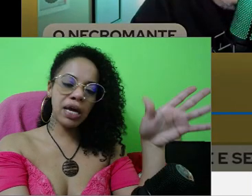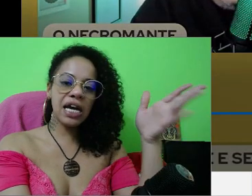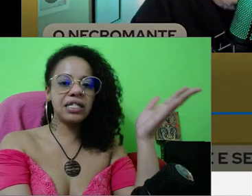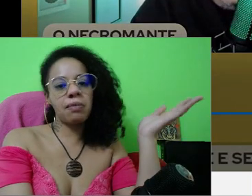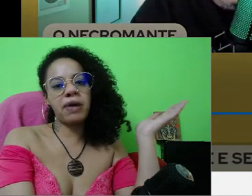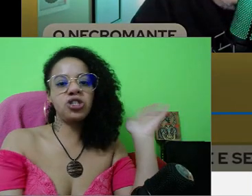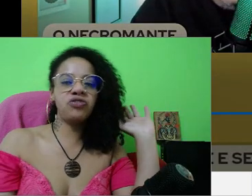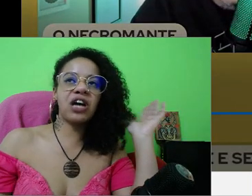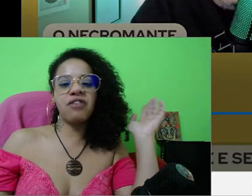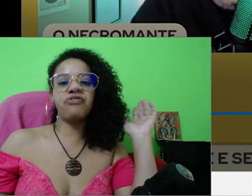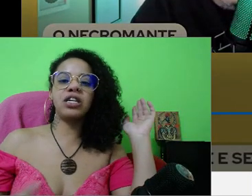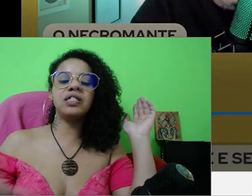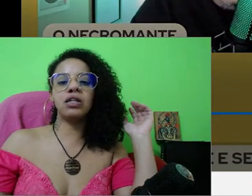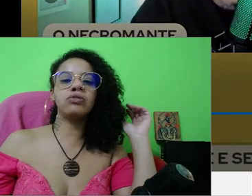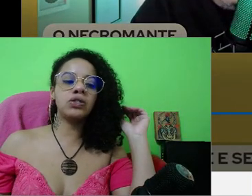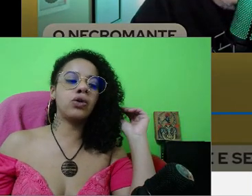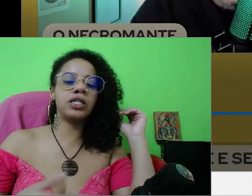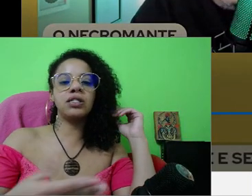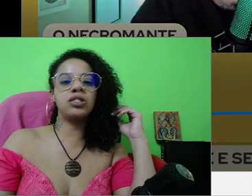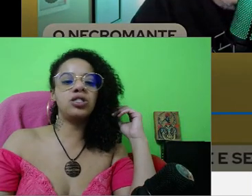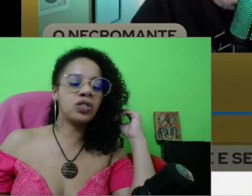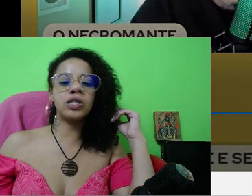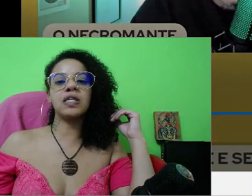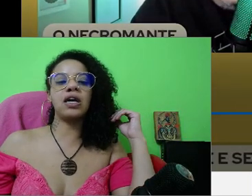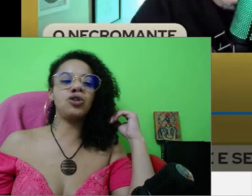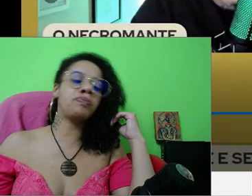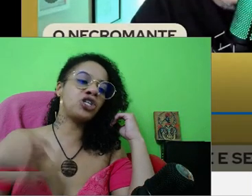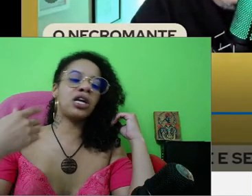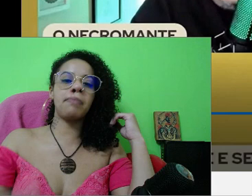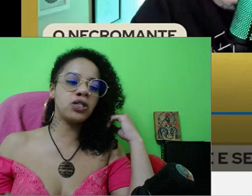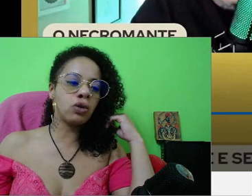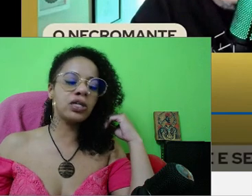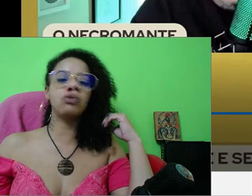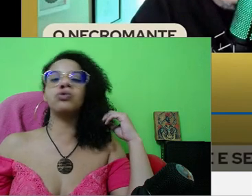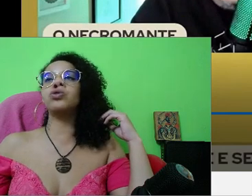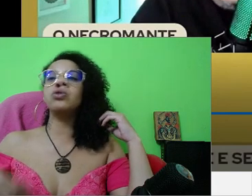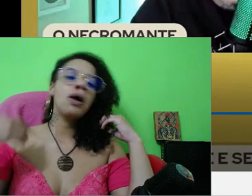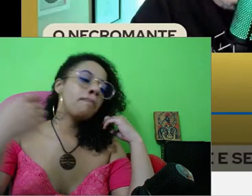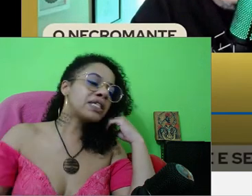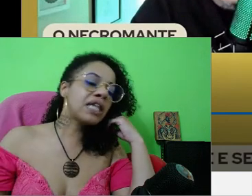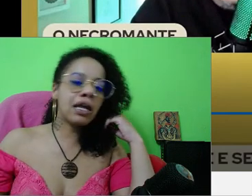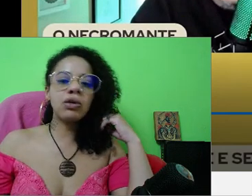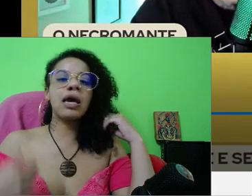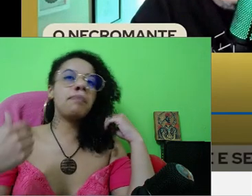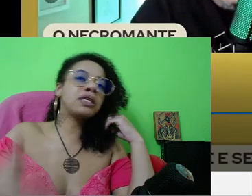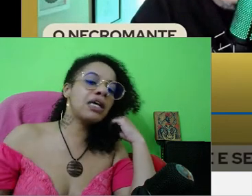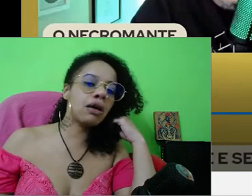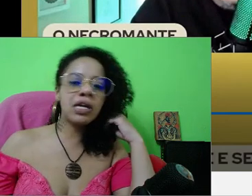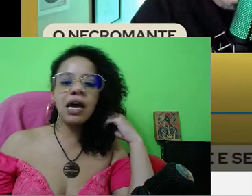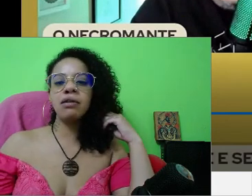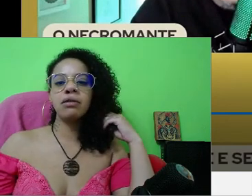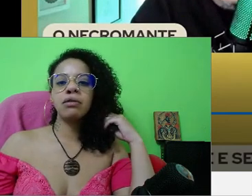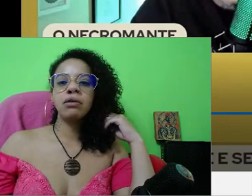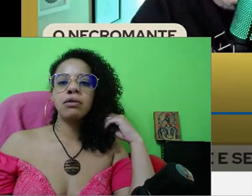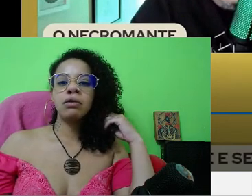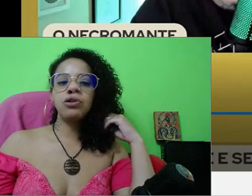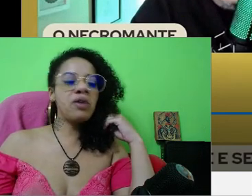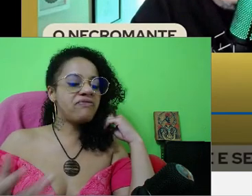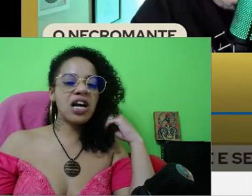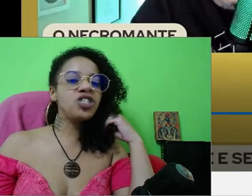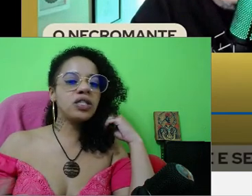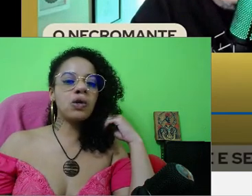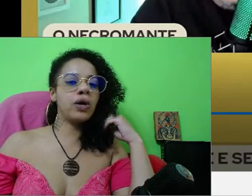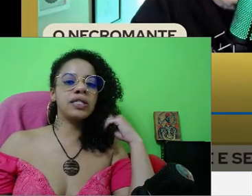beleza para de ficar referenciando as coisas e distorcendo para gerar mais conteúdo para sei lá o que para sei lá o quê